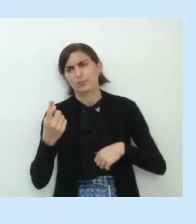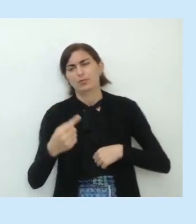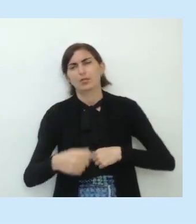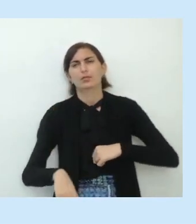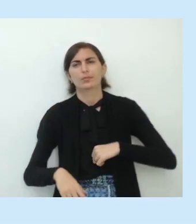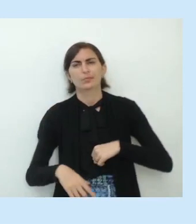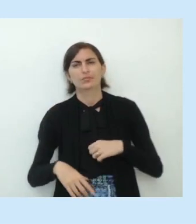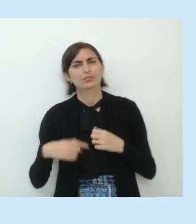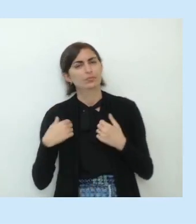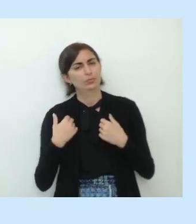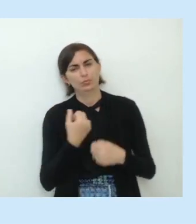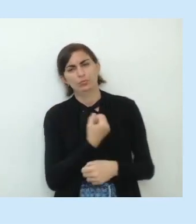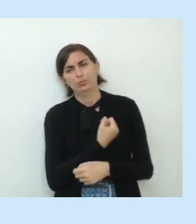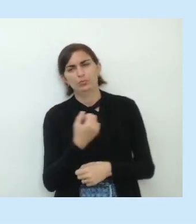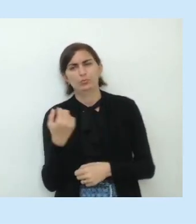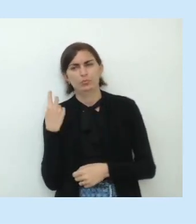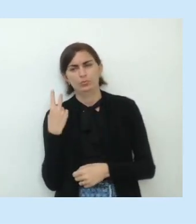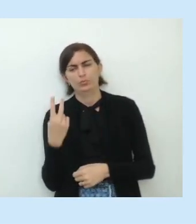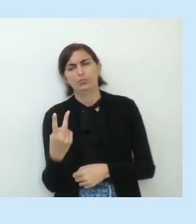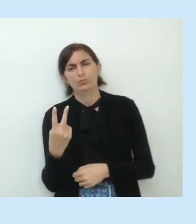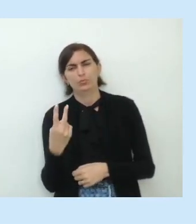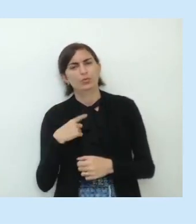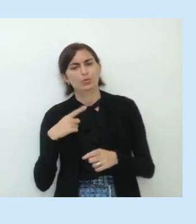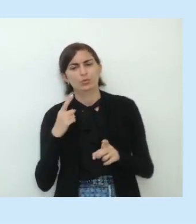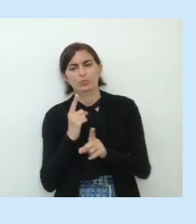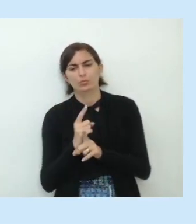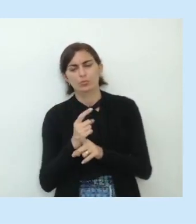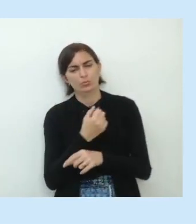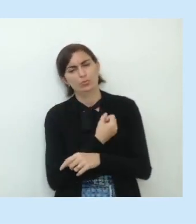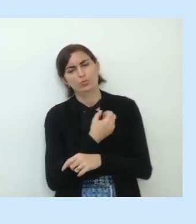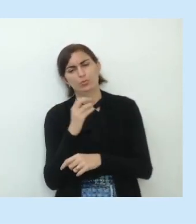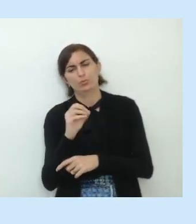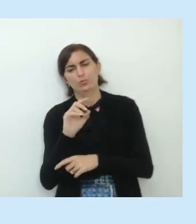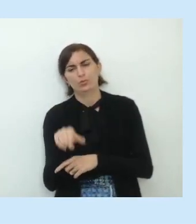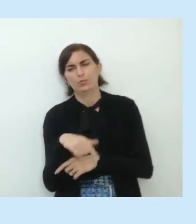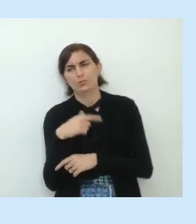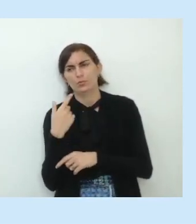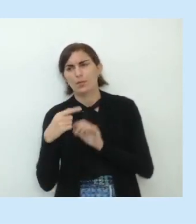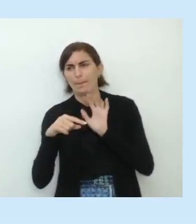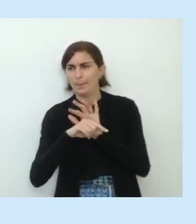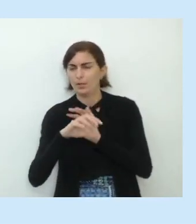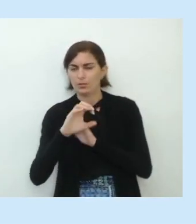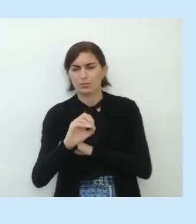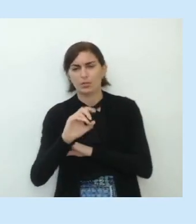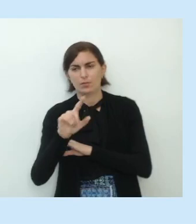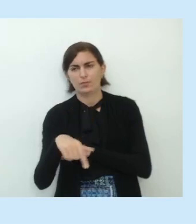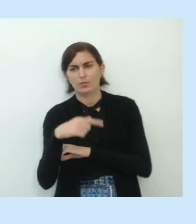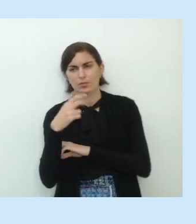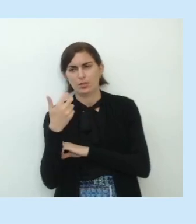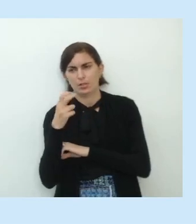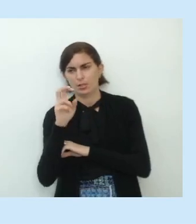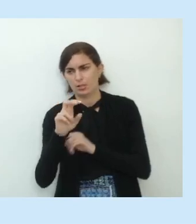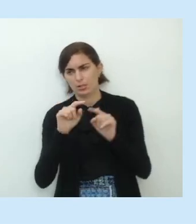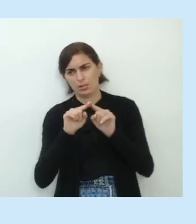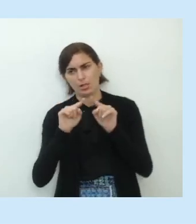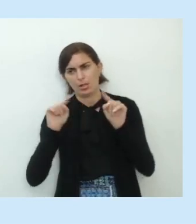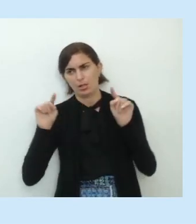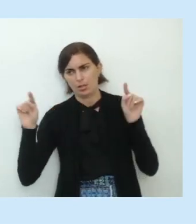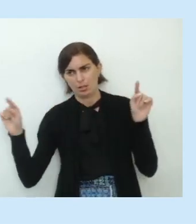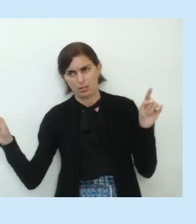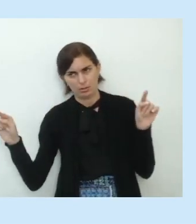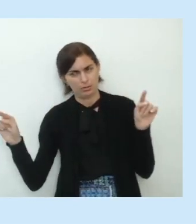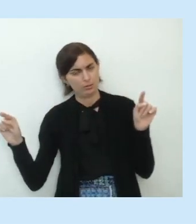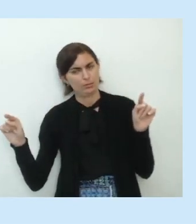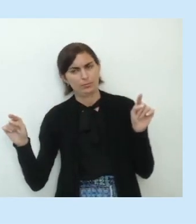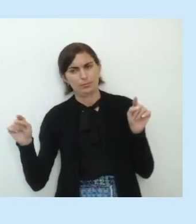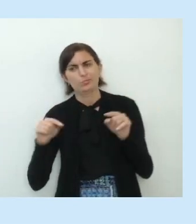agora, questão número 2. Para localizar o número menos 0,15 na reta, tem que lembrar desse